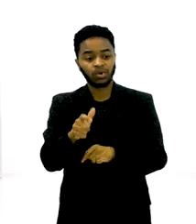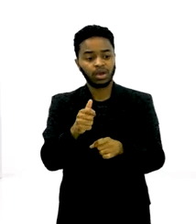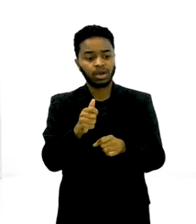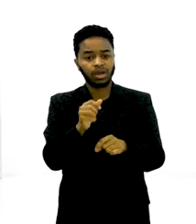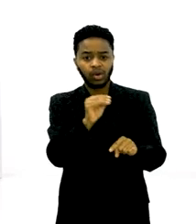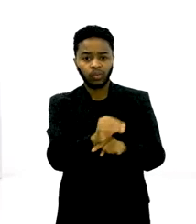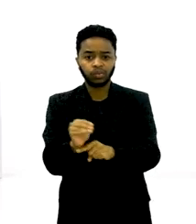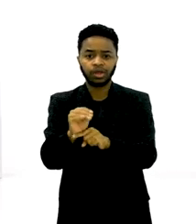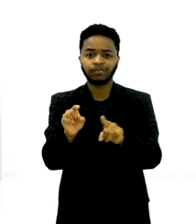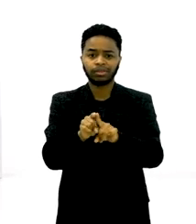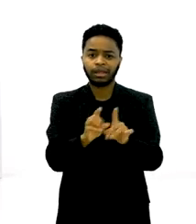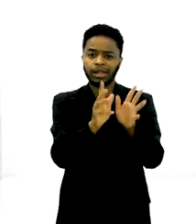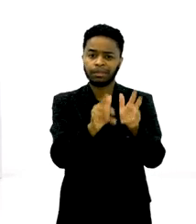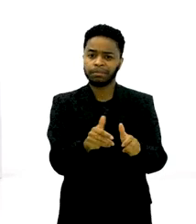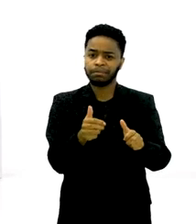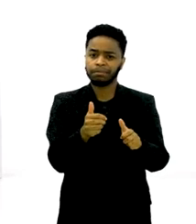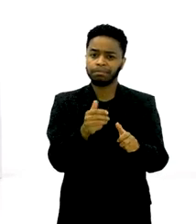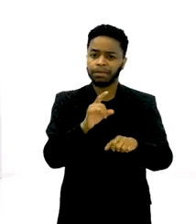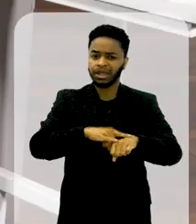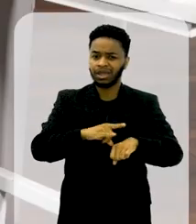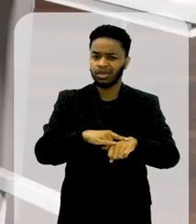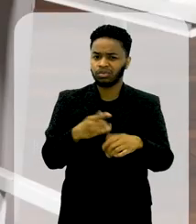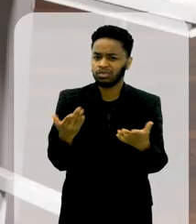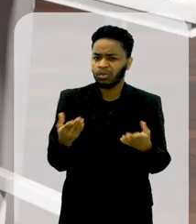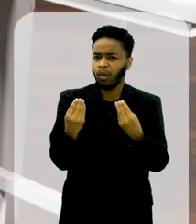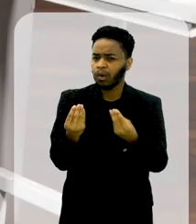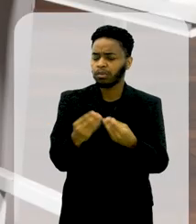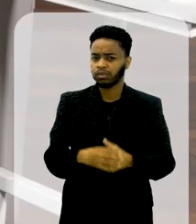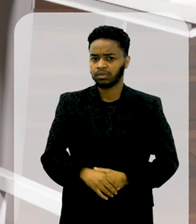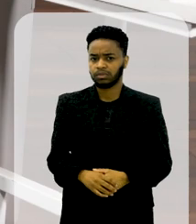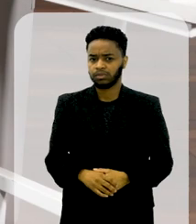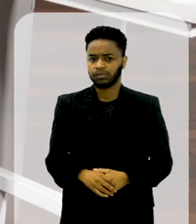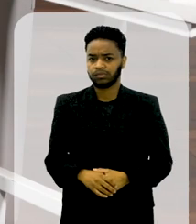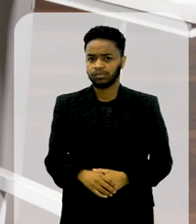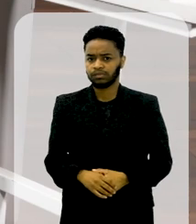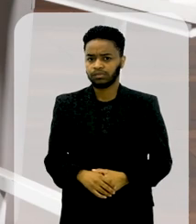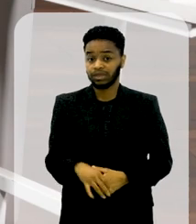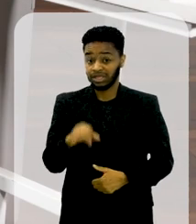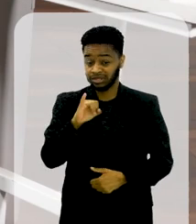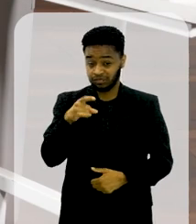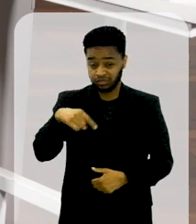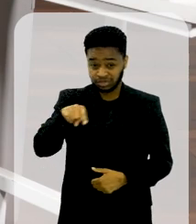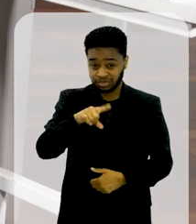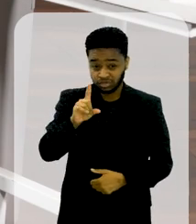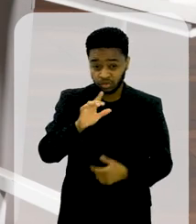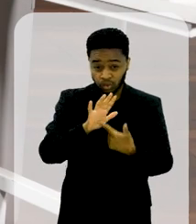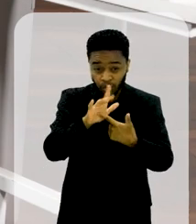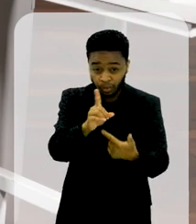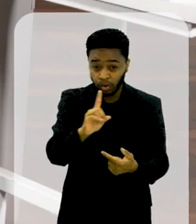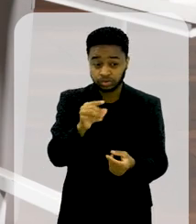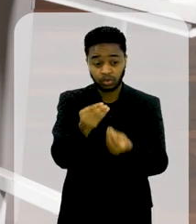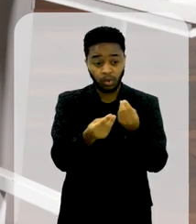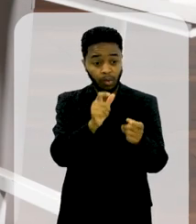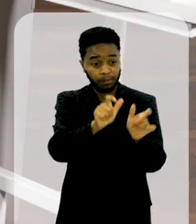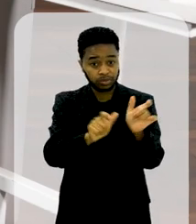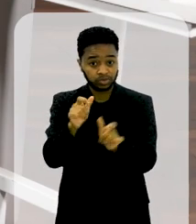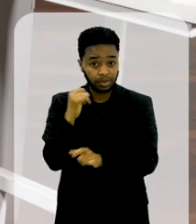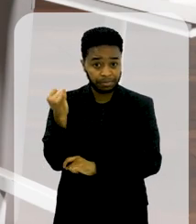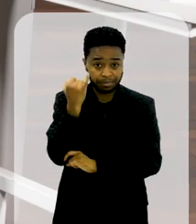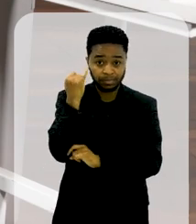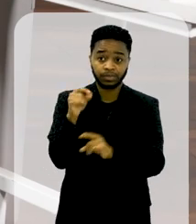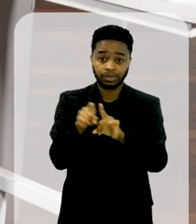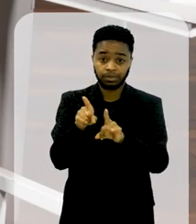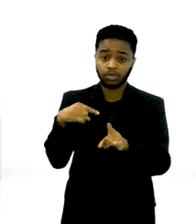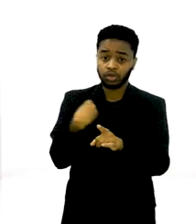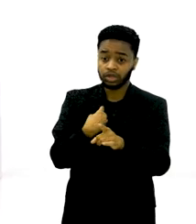banheiro dia do ensaio Oi então assim se você não falar da importância dessas pessoas e